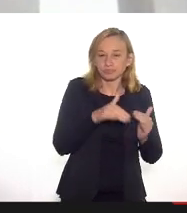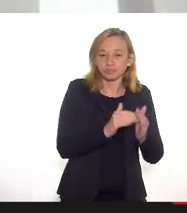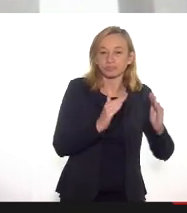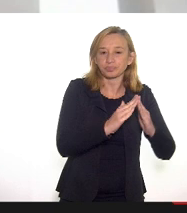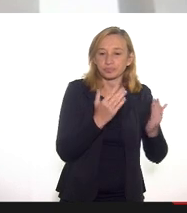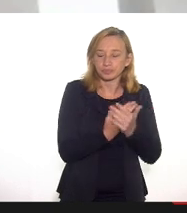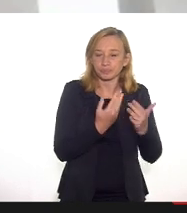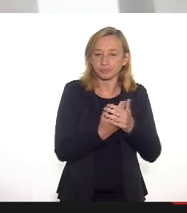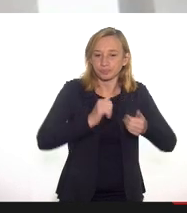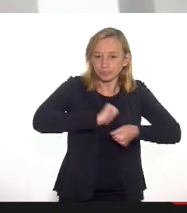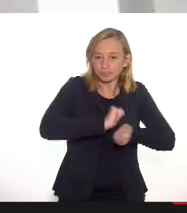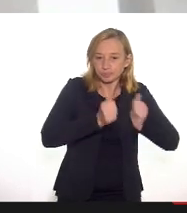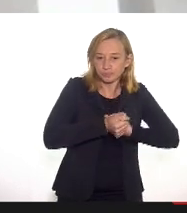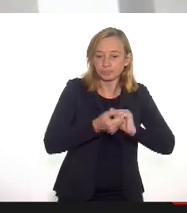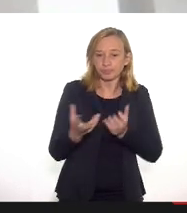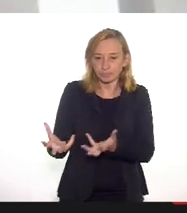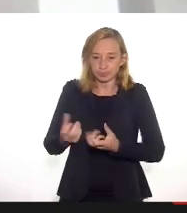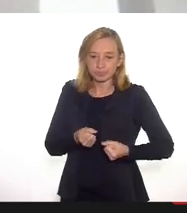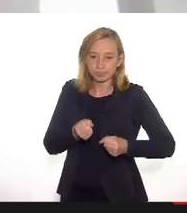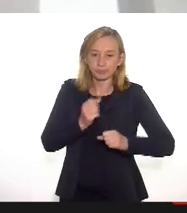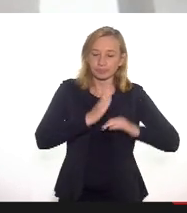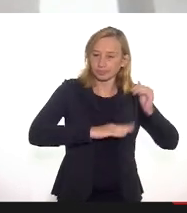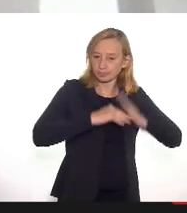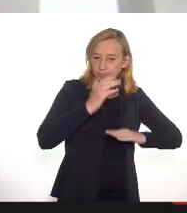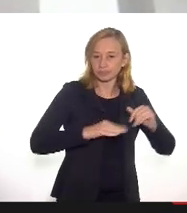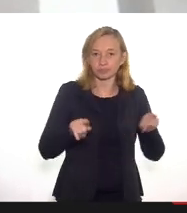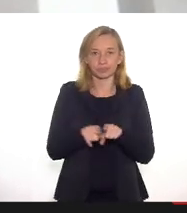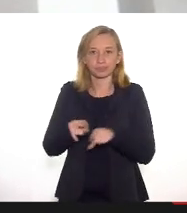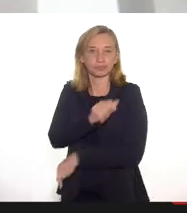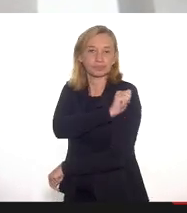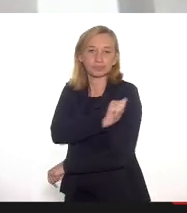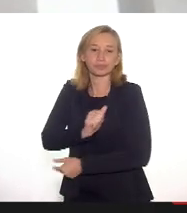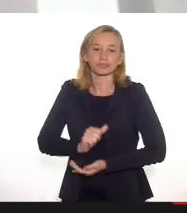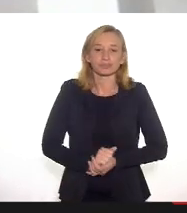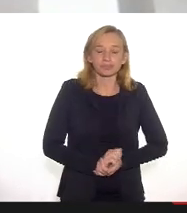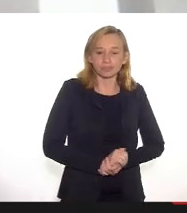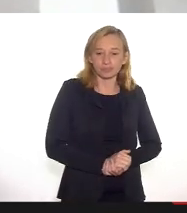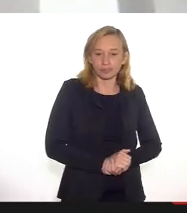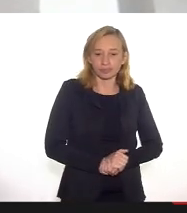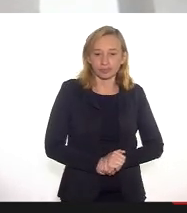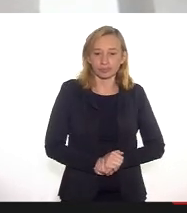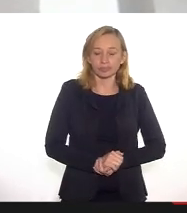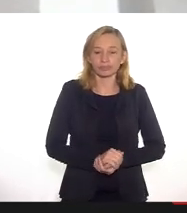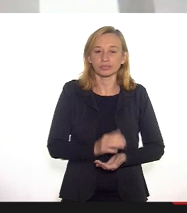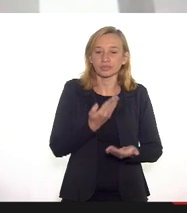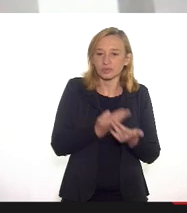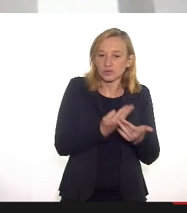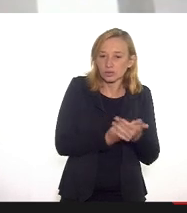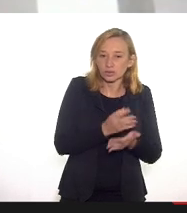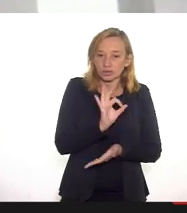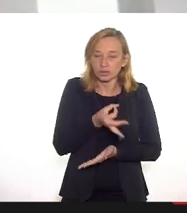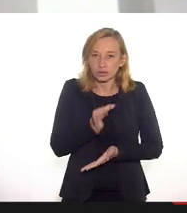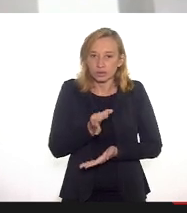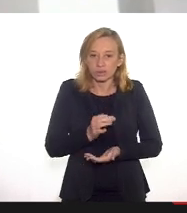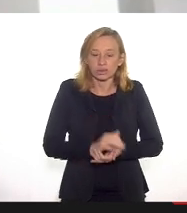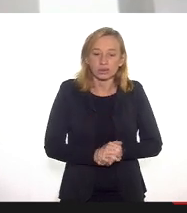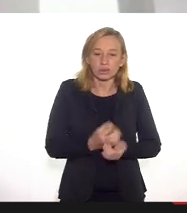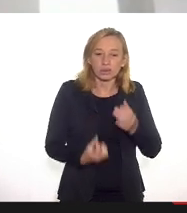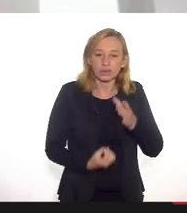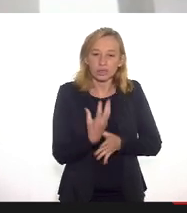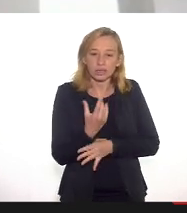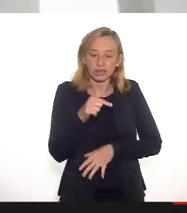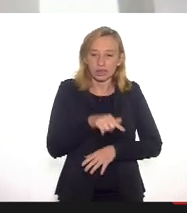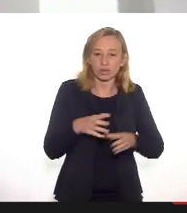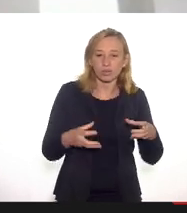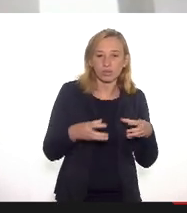poder receber os nossos profissionais, os nossos alunos. E a gente está em estudo, recentemente nós fizemos uma reunião para criar aqui uma